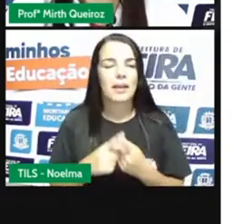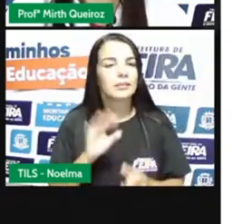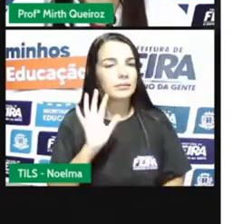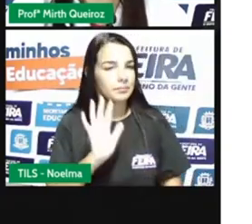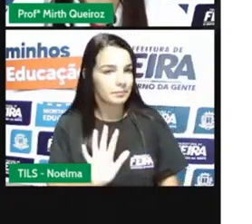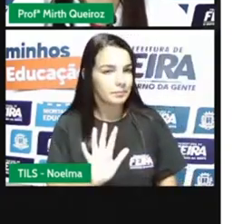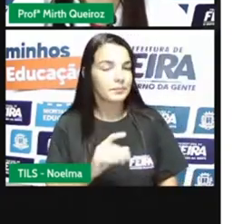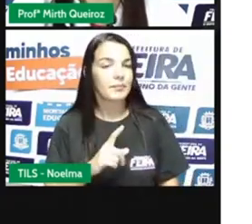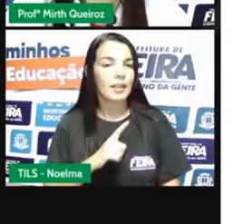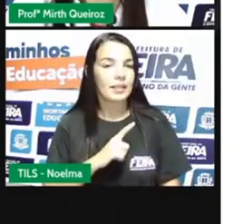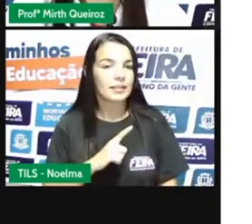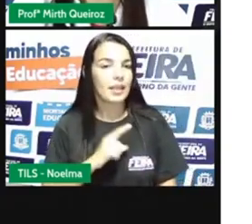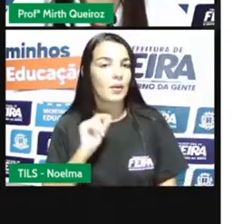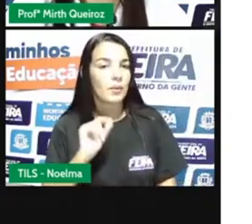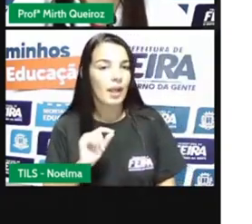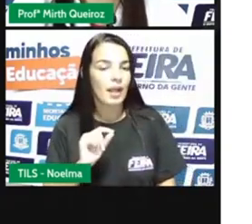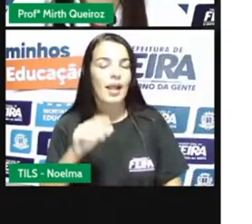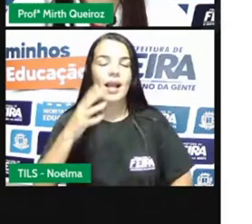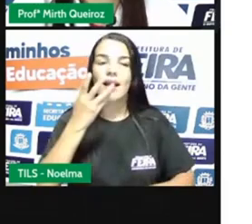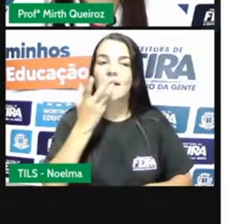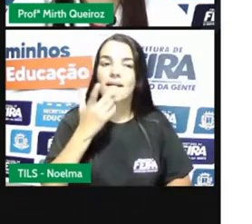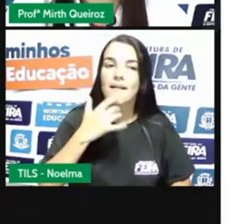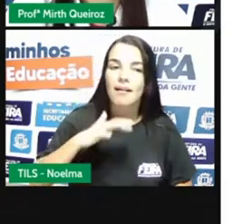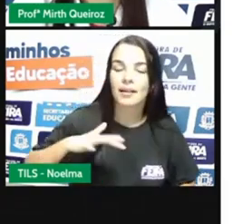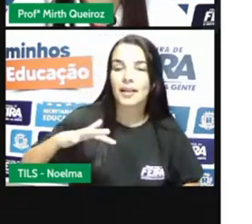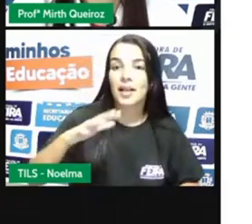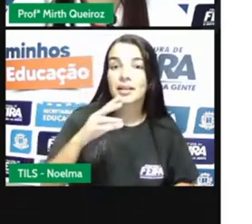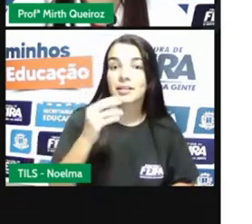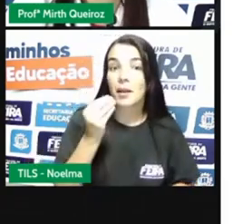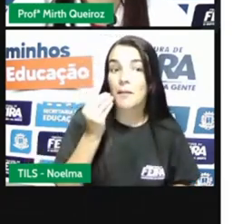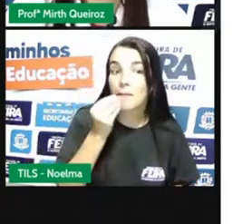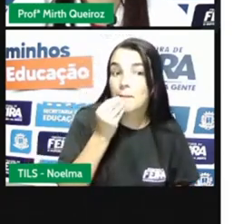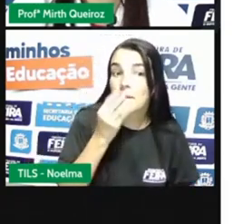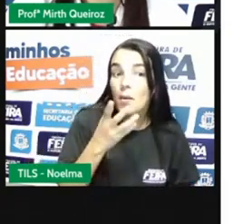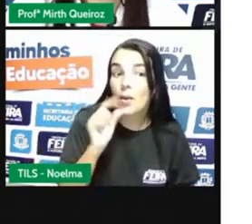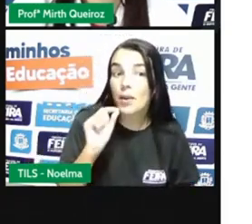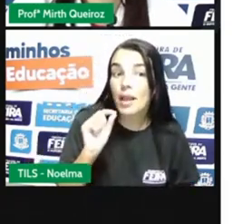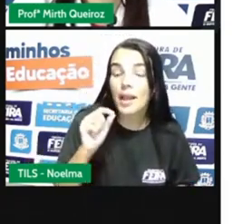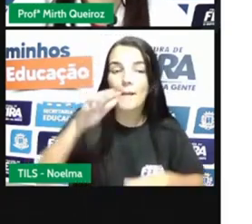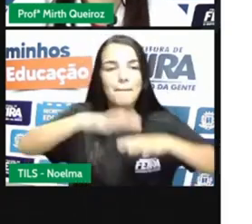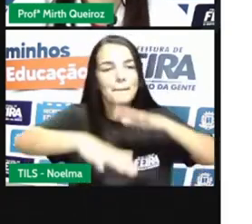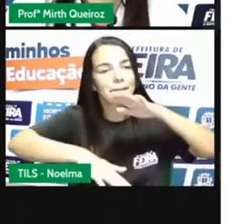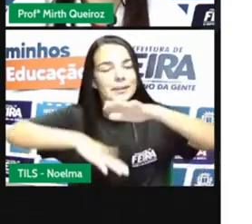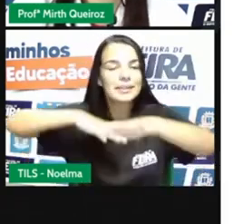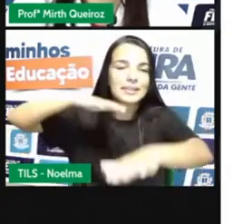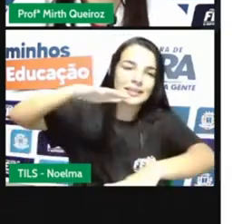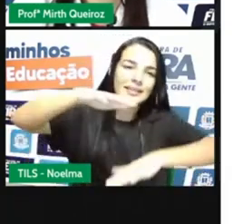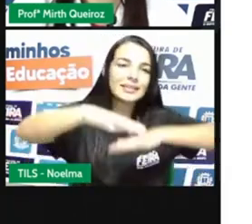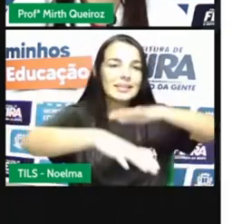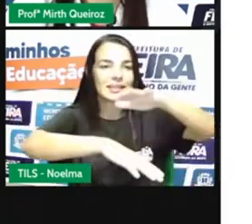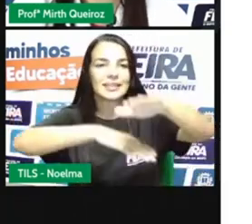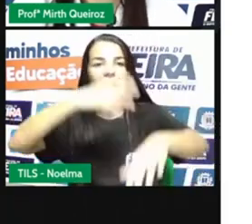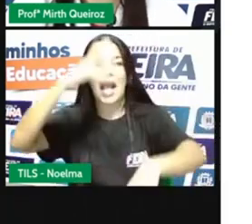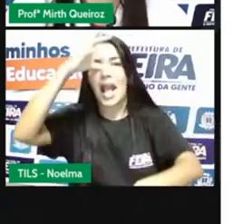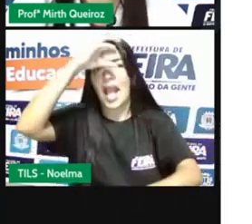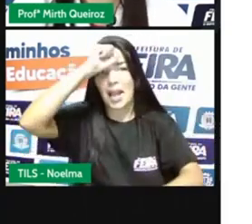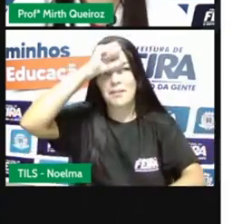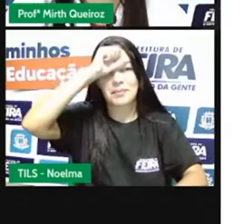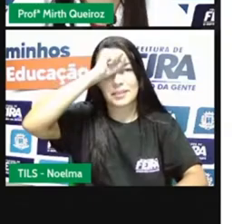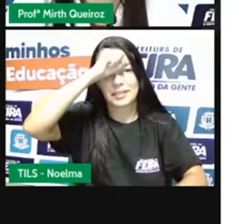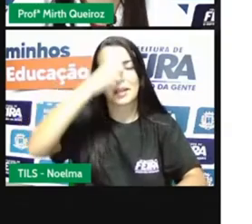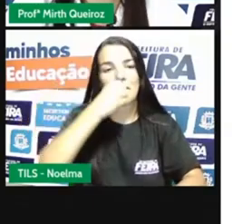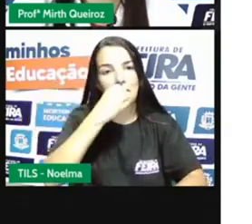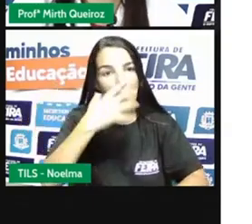opção válida é colocar as crianças na natação, já que a piscina ajuda no desenvolvimento de habilidades